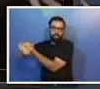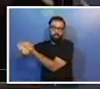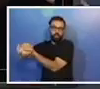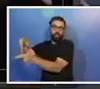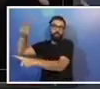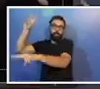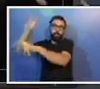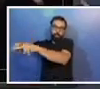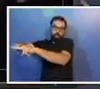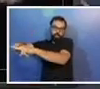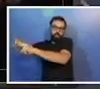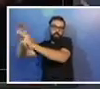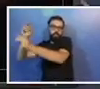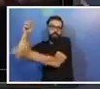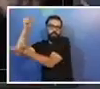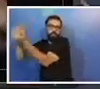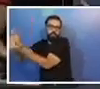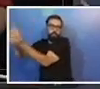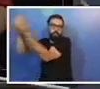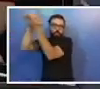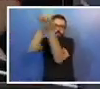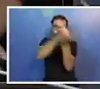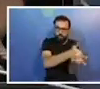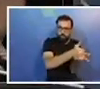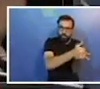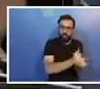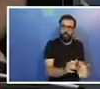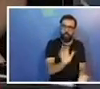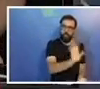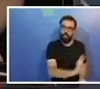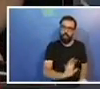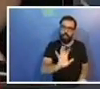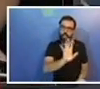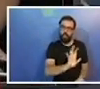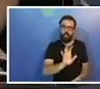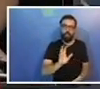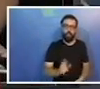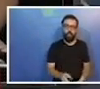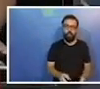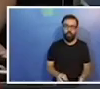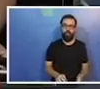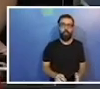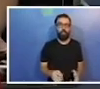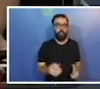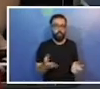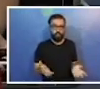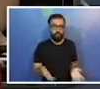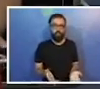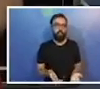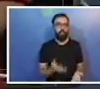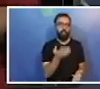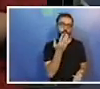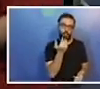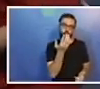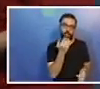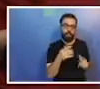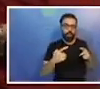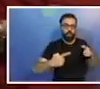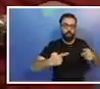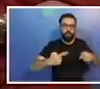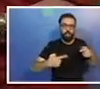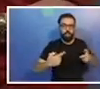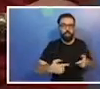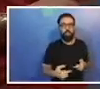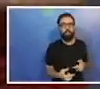teve filhotes. Só que está destruindo uma outra espécie. Por quê? Precisa se alimentar. Ele tem